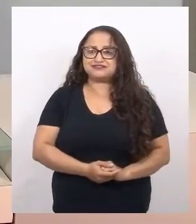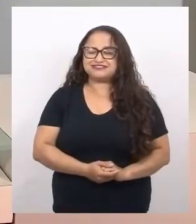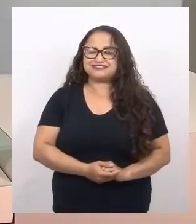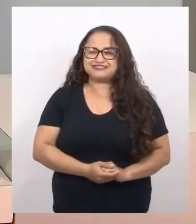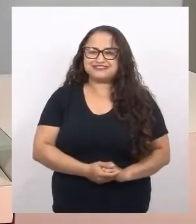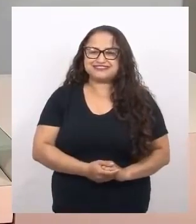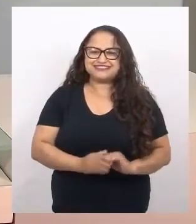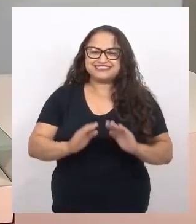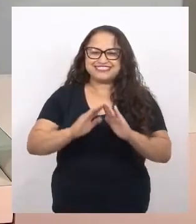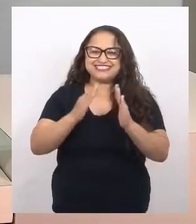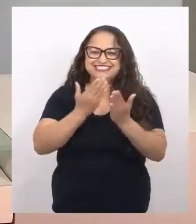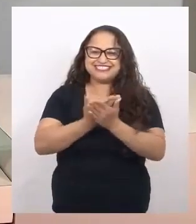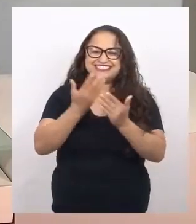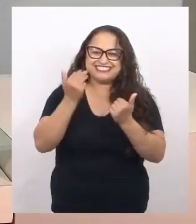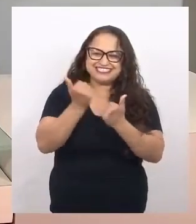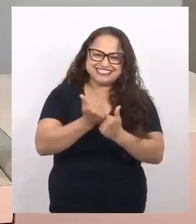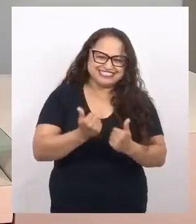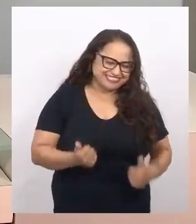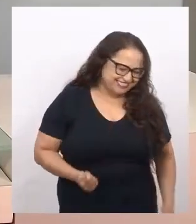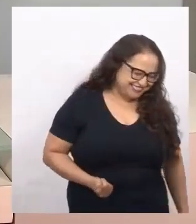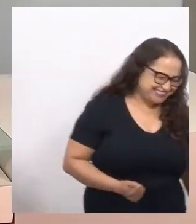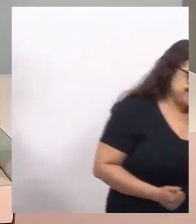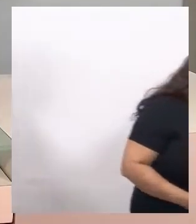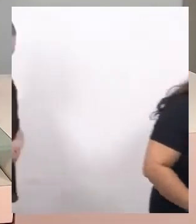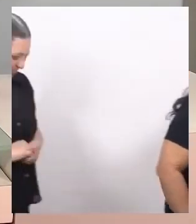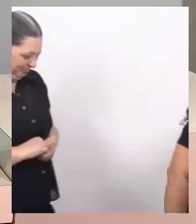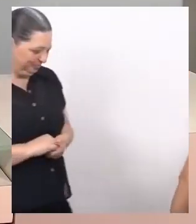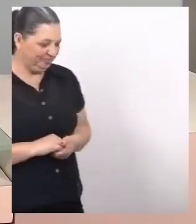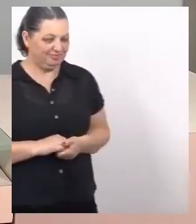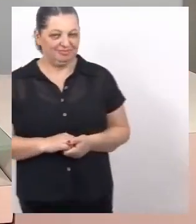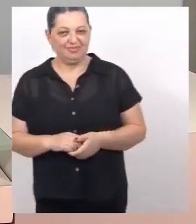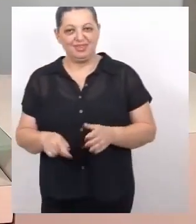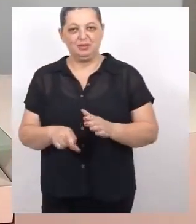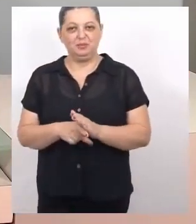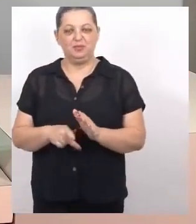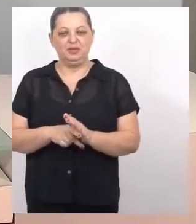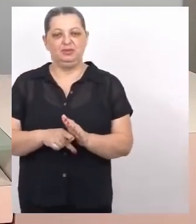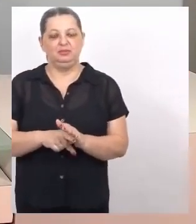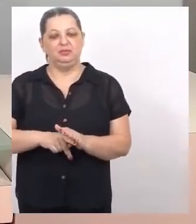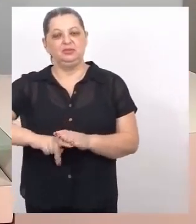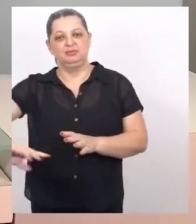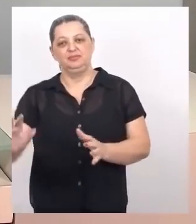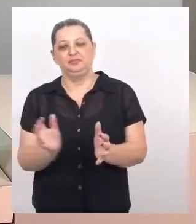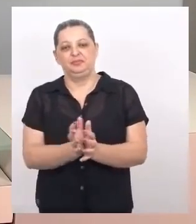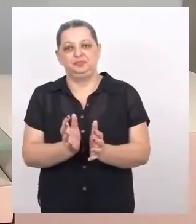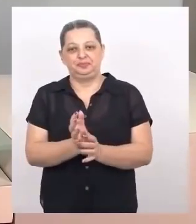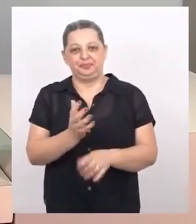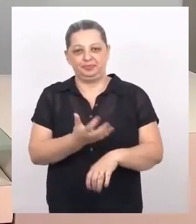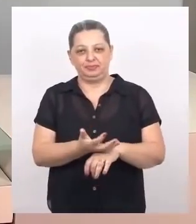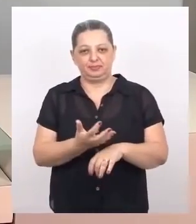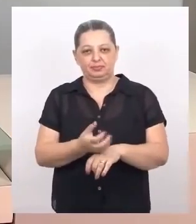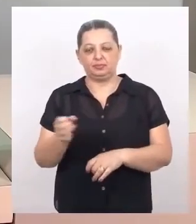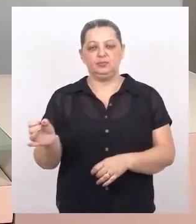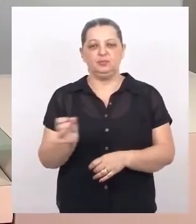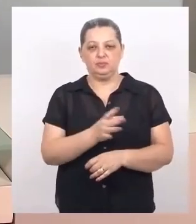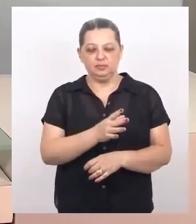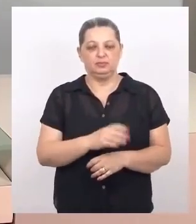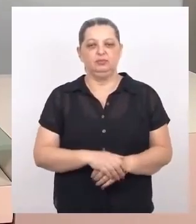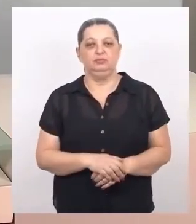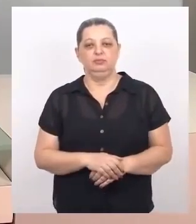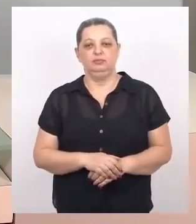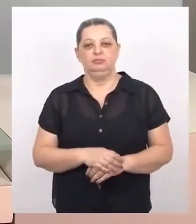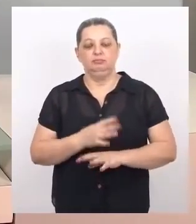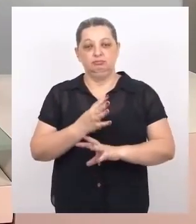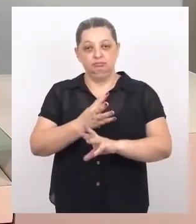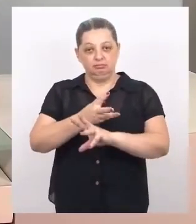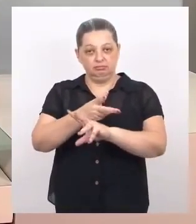essa lógica organizativa do aprofundamento curricular, do componente curricular novo, que é mais interdisciplinar, que é